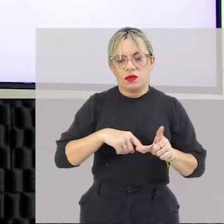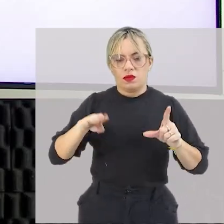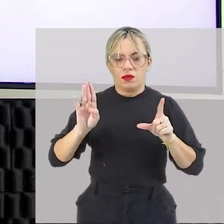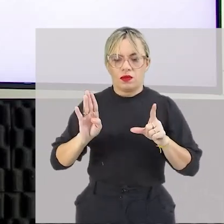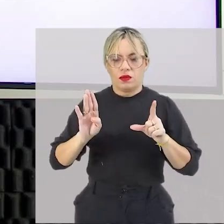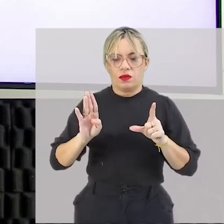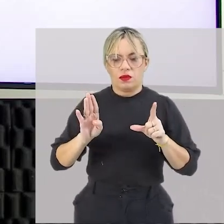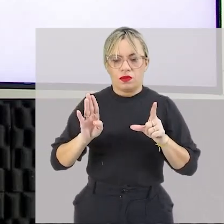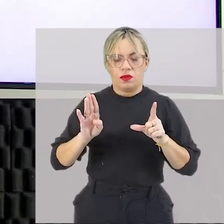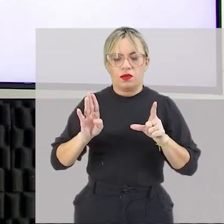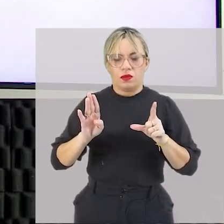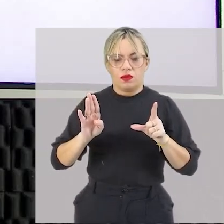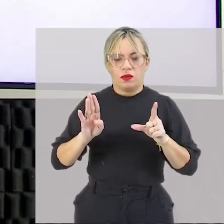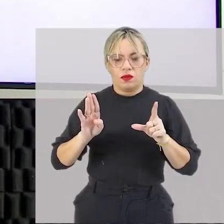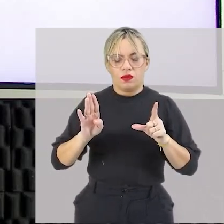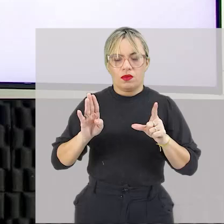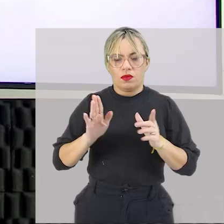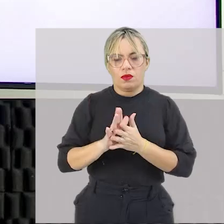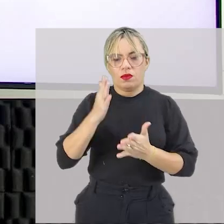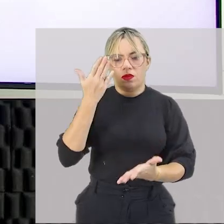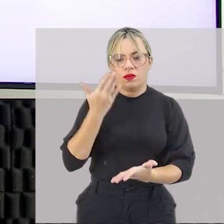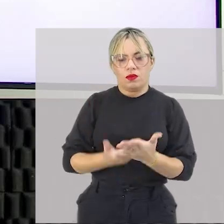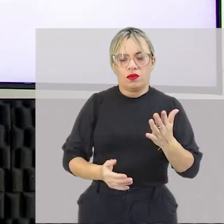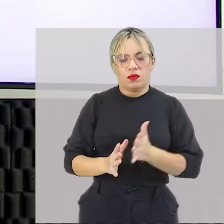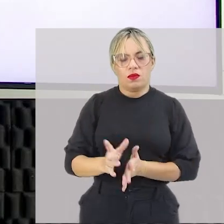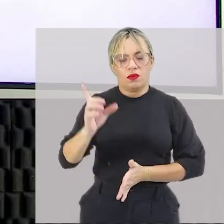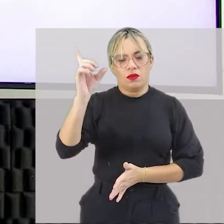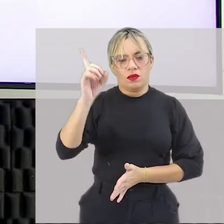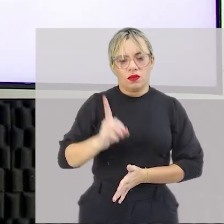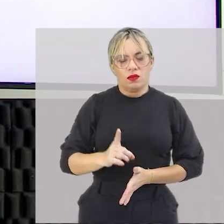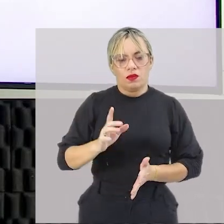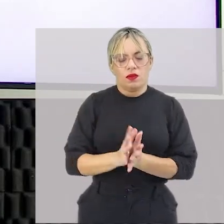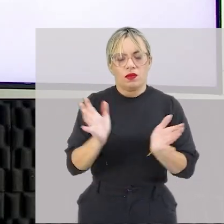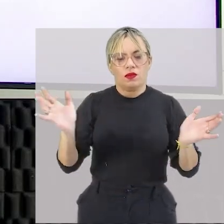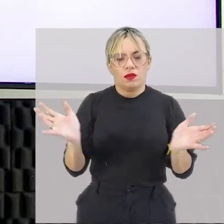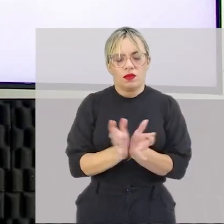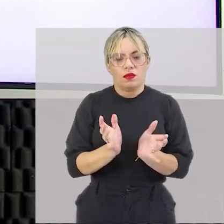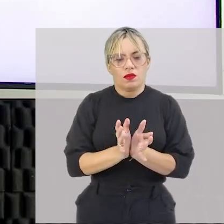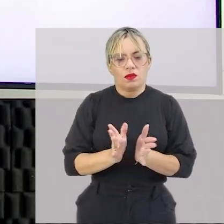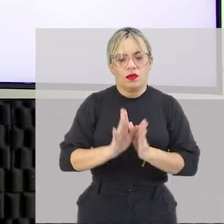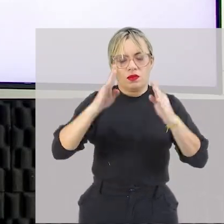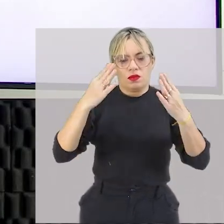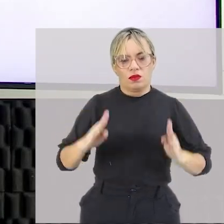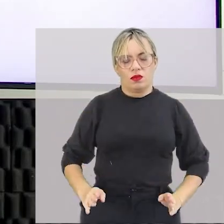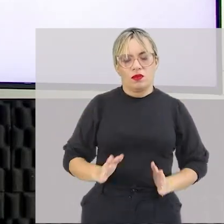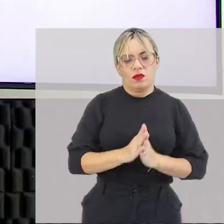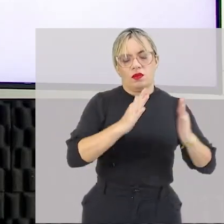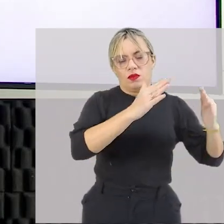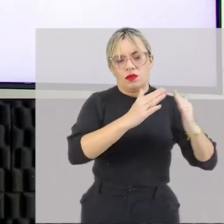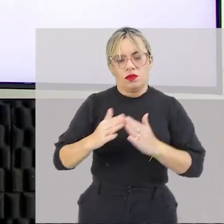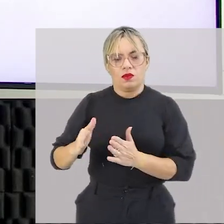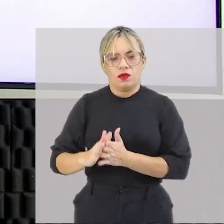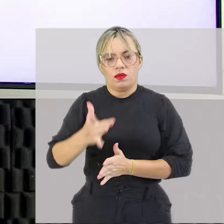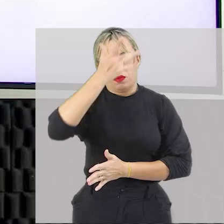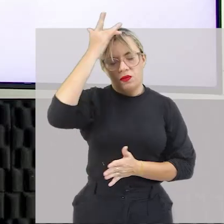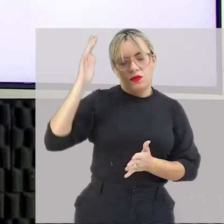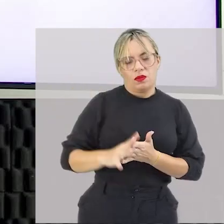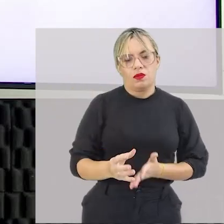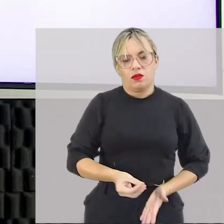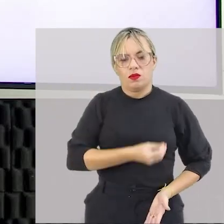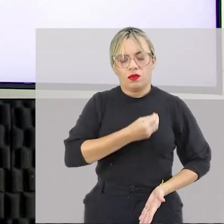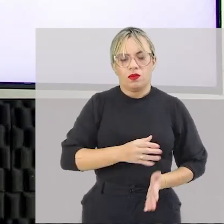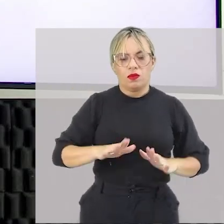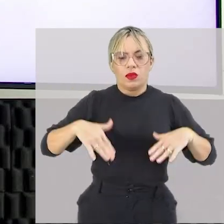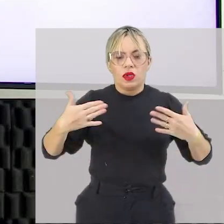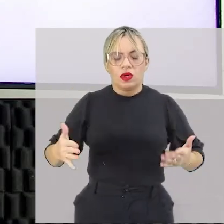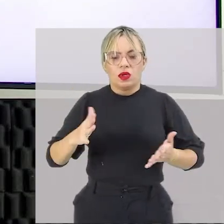de bola. O enfraquecimento dos direitos civis. Quando a gente começa a analisar o morador de periferia, de favela, como alguém que, mesmo